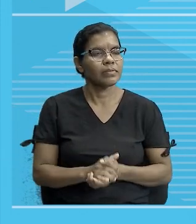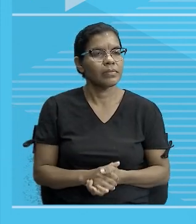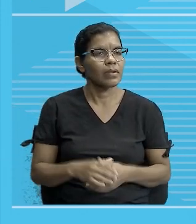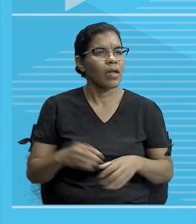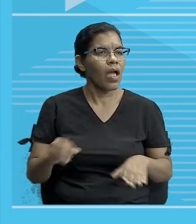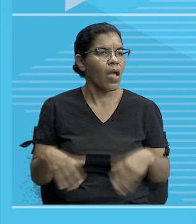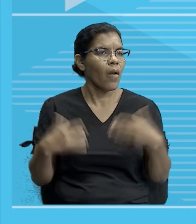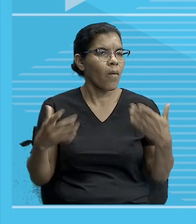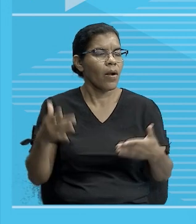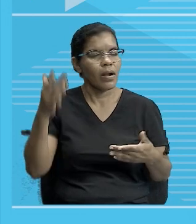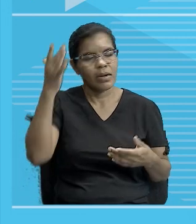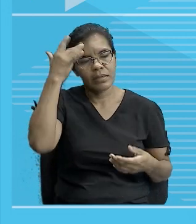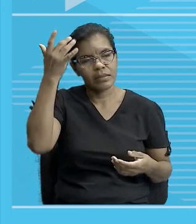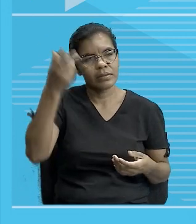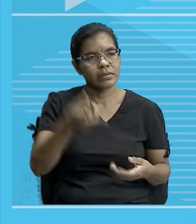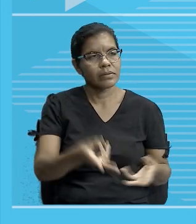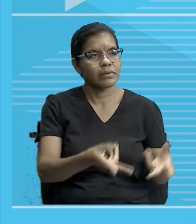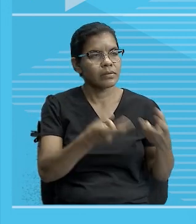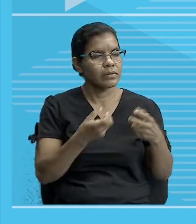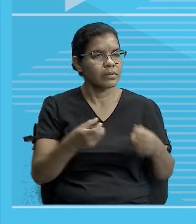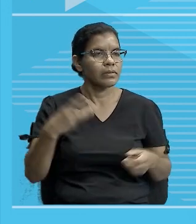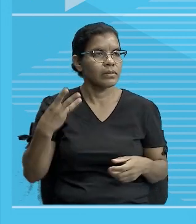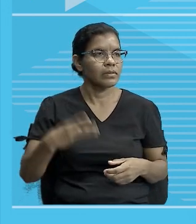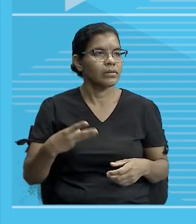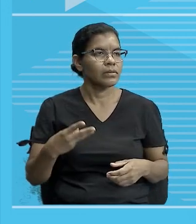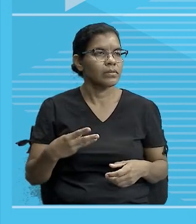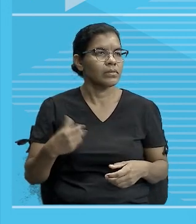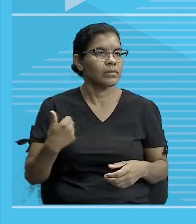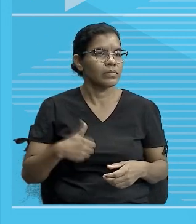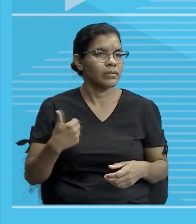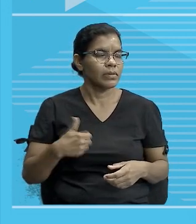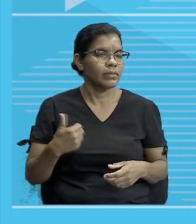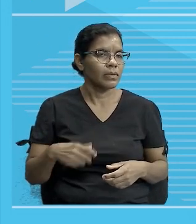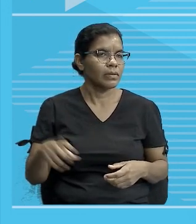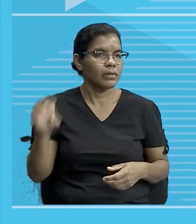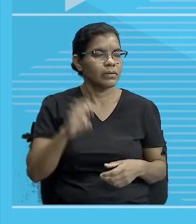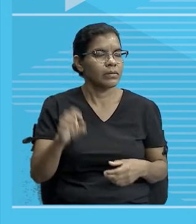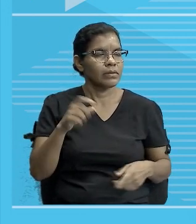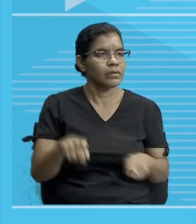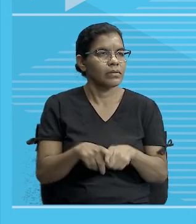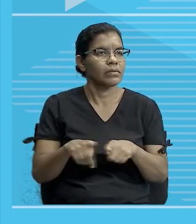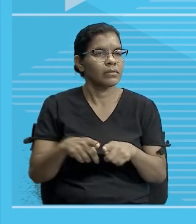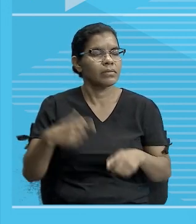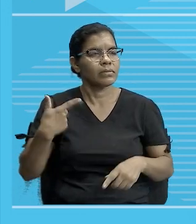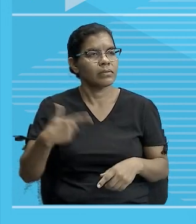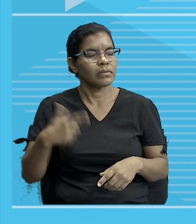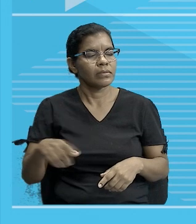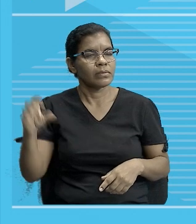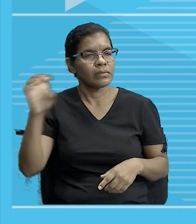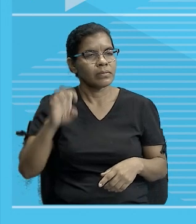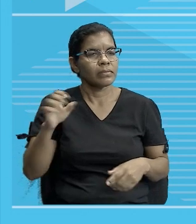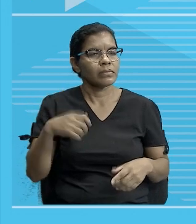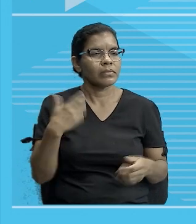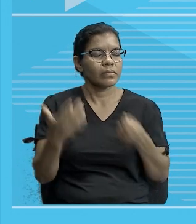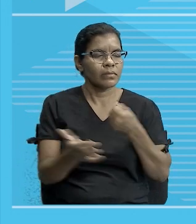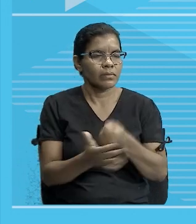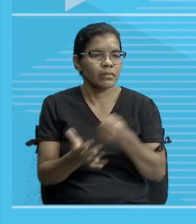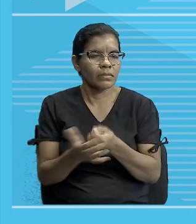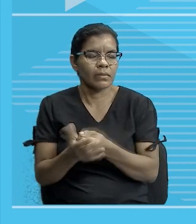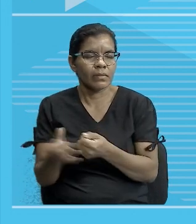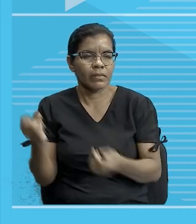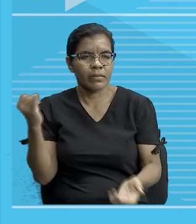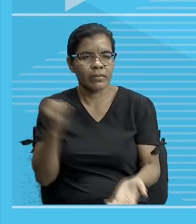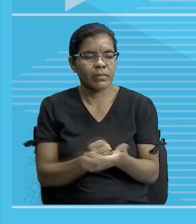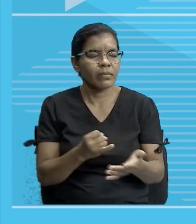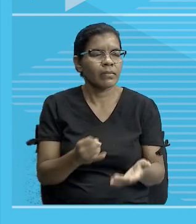ideia? Para ver se o terceiro estado, se o primeiro estado e o segundo pagavam impostos.